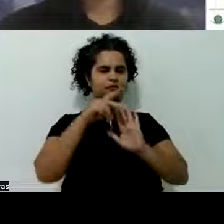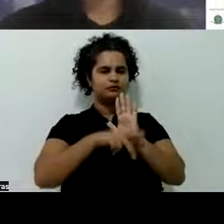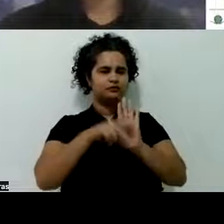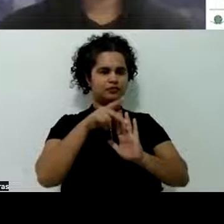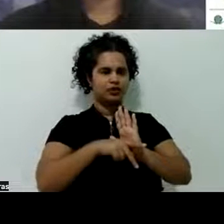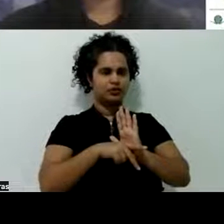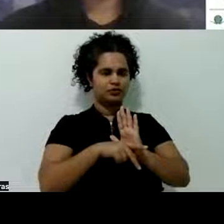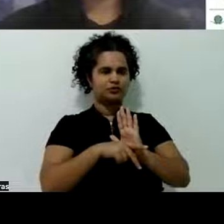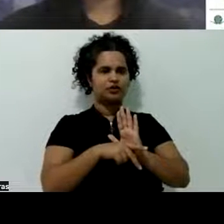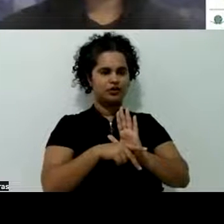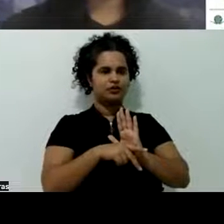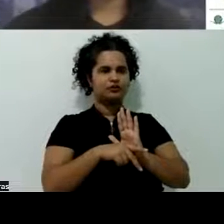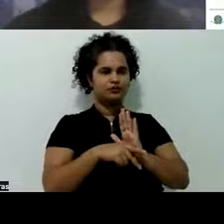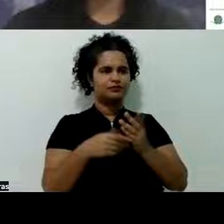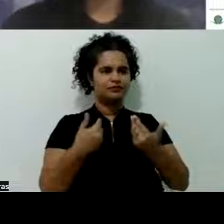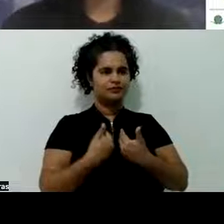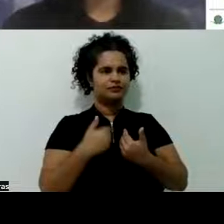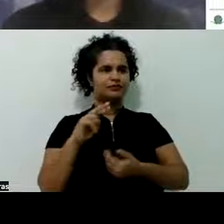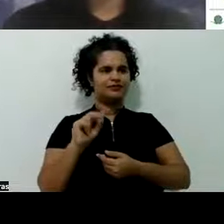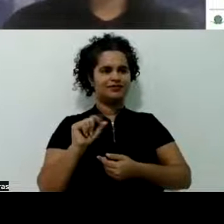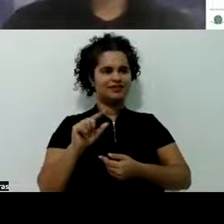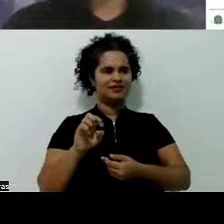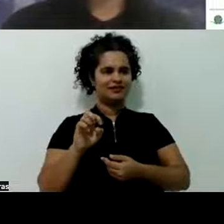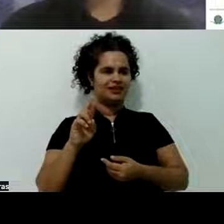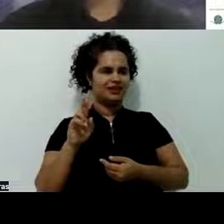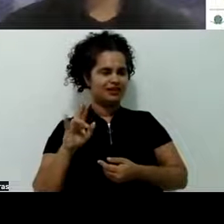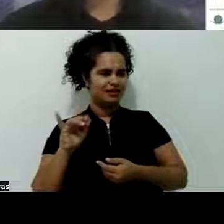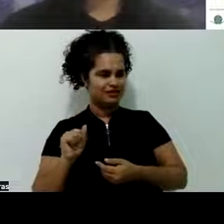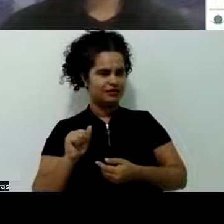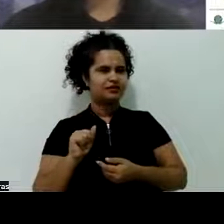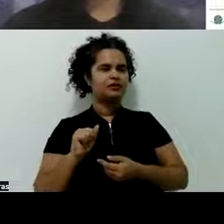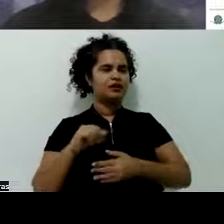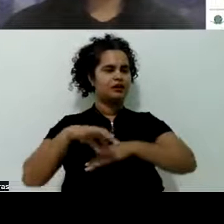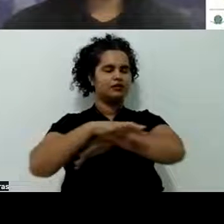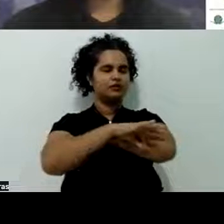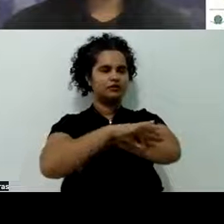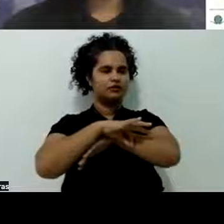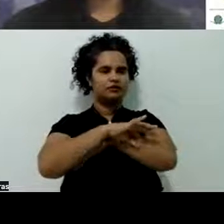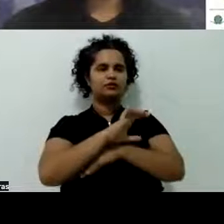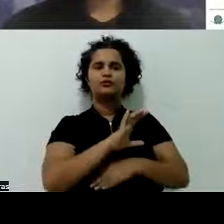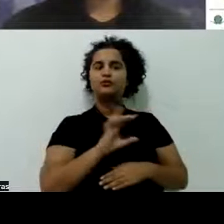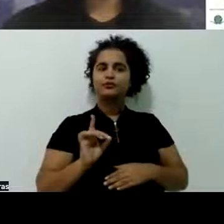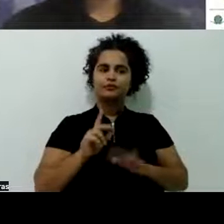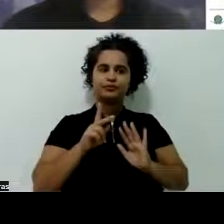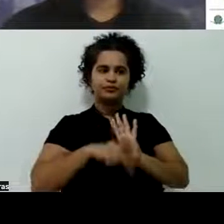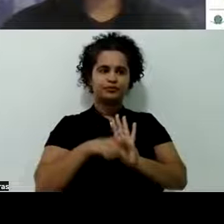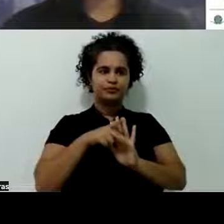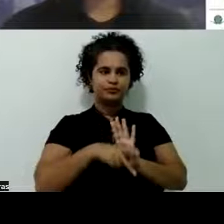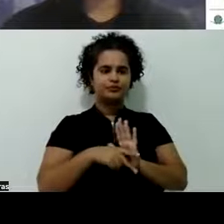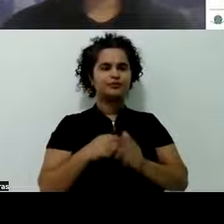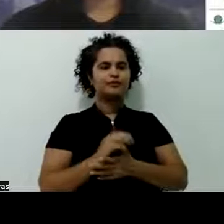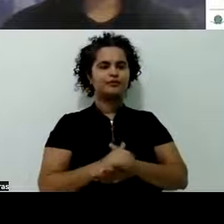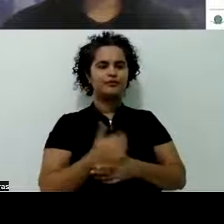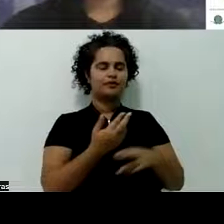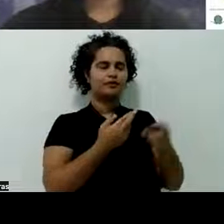Sem Ficção. Eu sou Valéria Valadão, arquiteta, coordenadora do projeto e